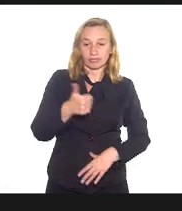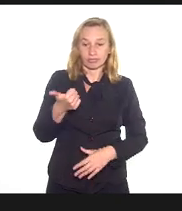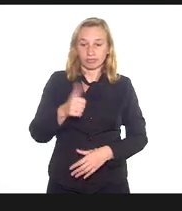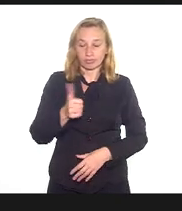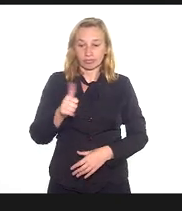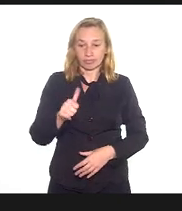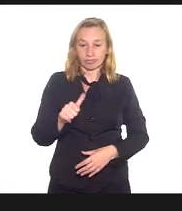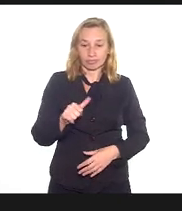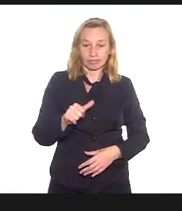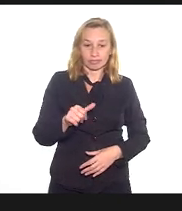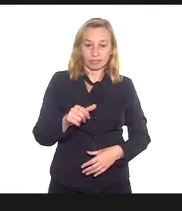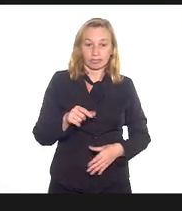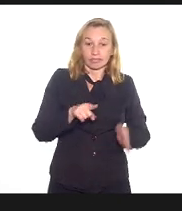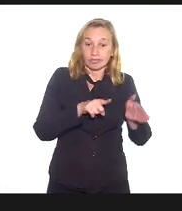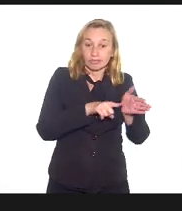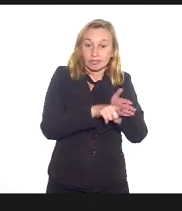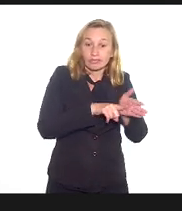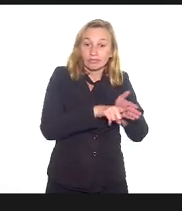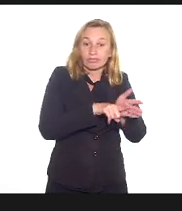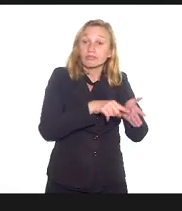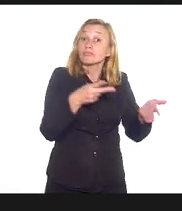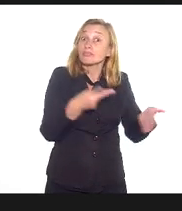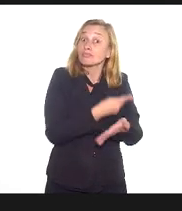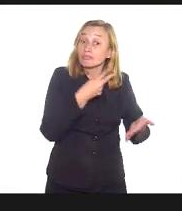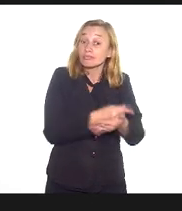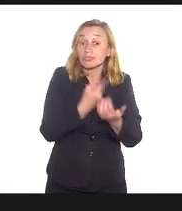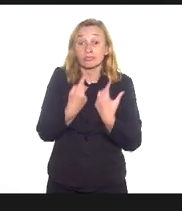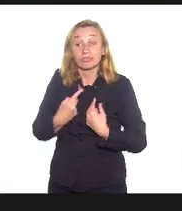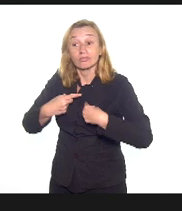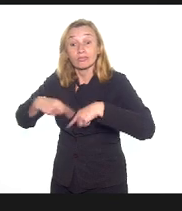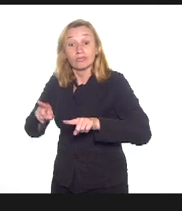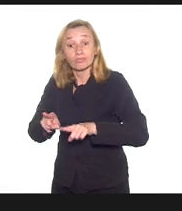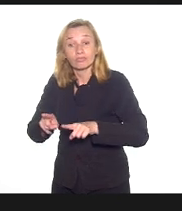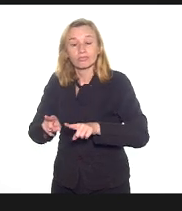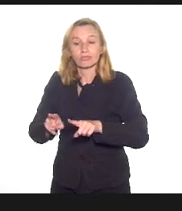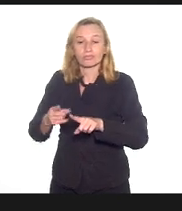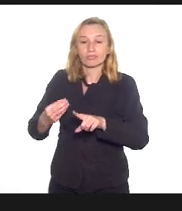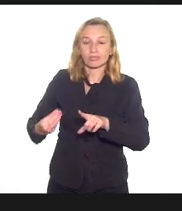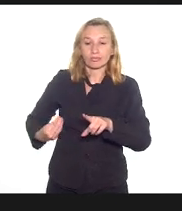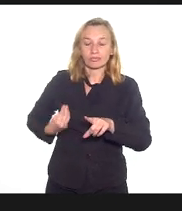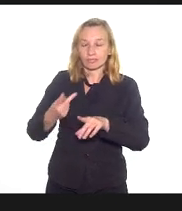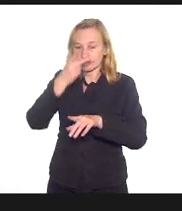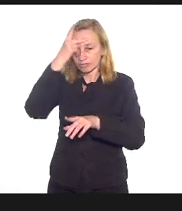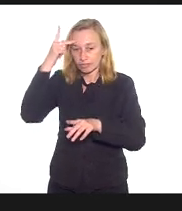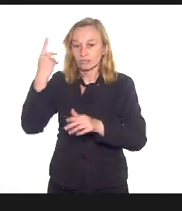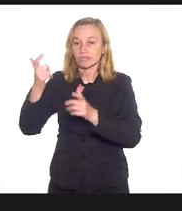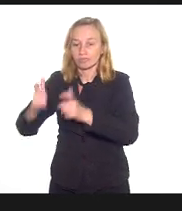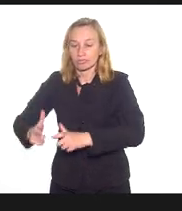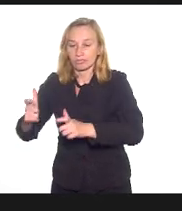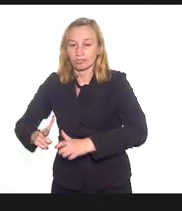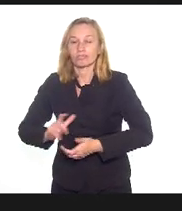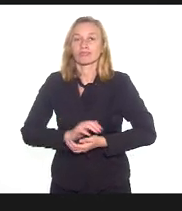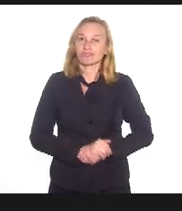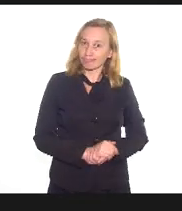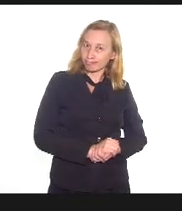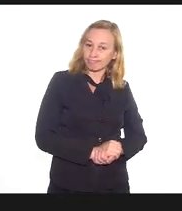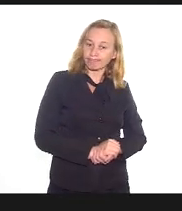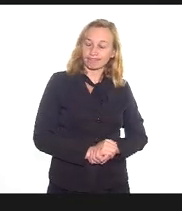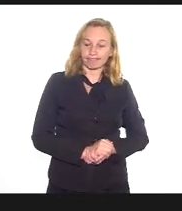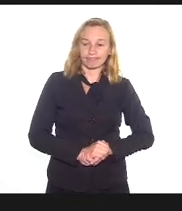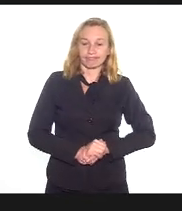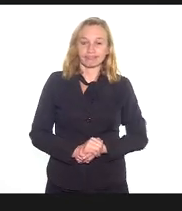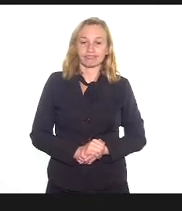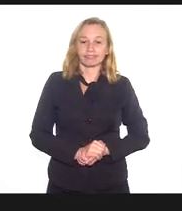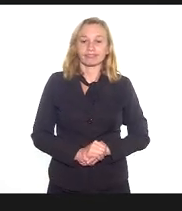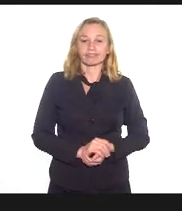às investigações dos crimes que atentem contra a permanência dos povos tradicionais no seu território.